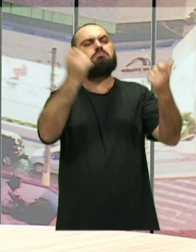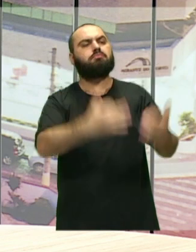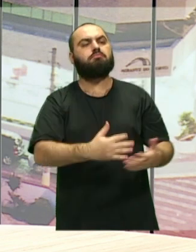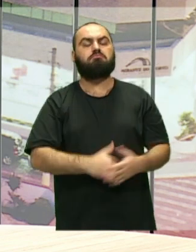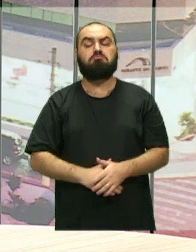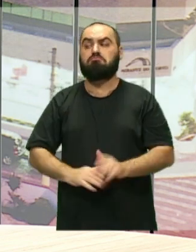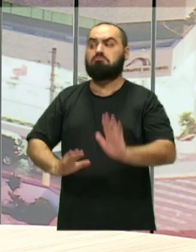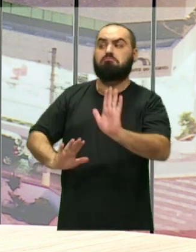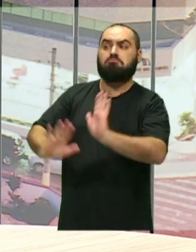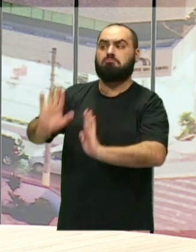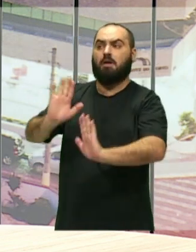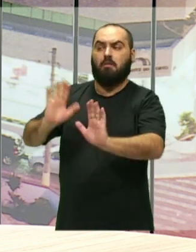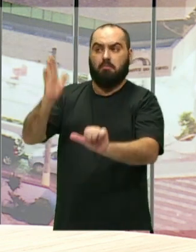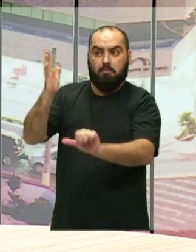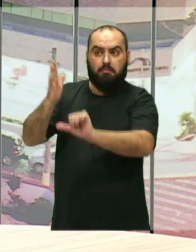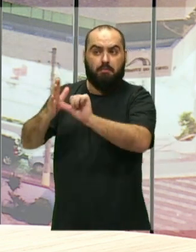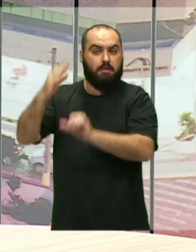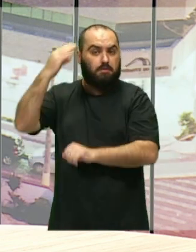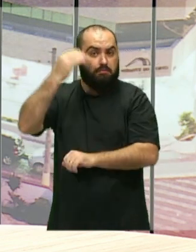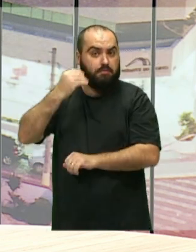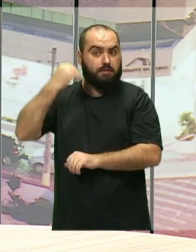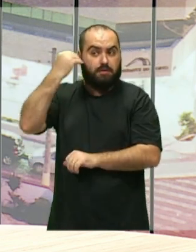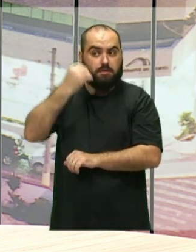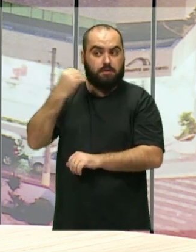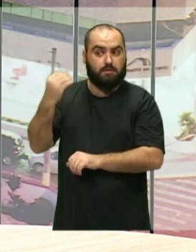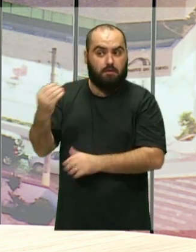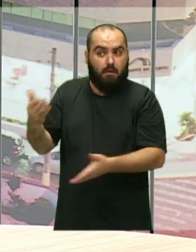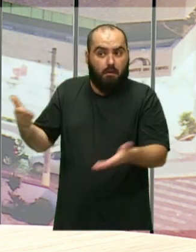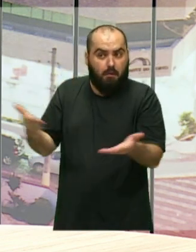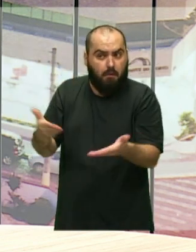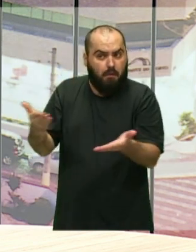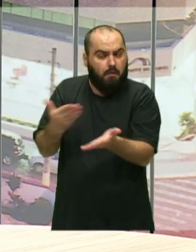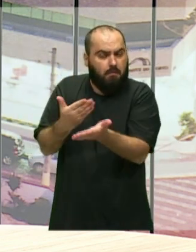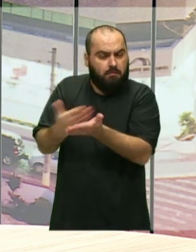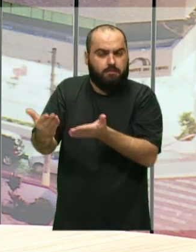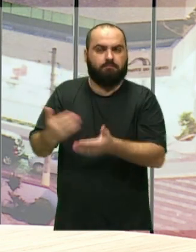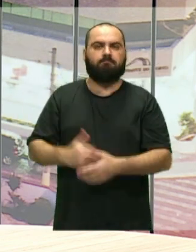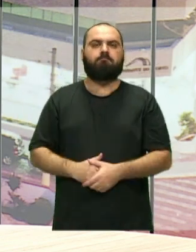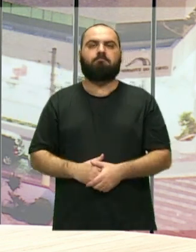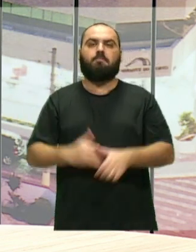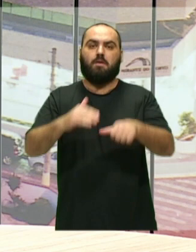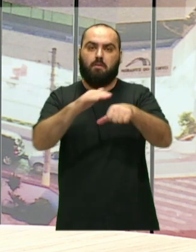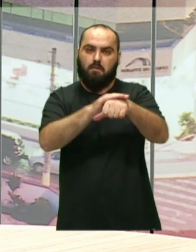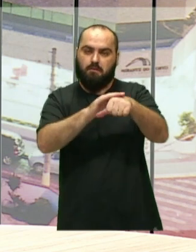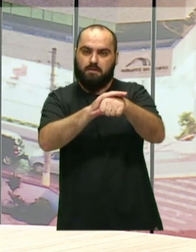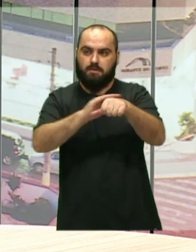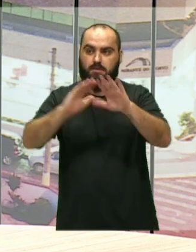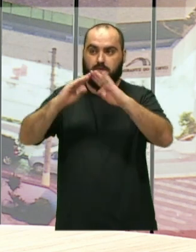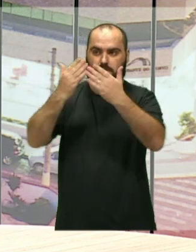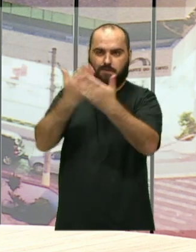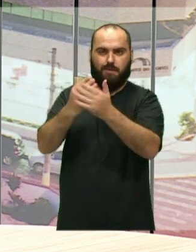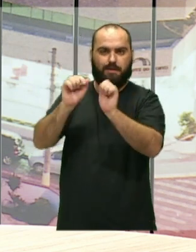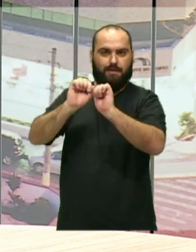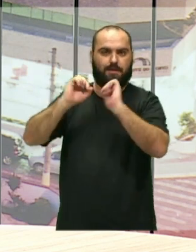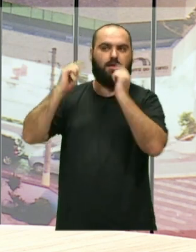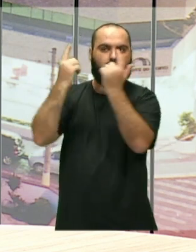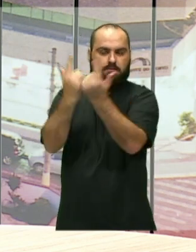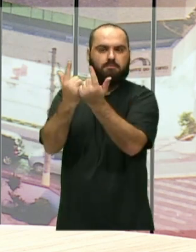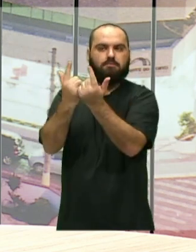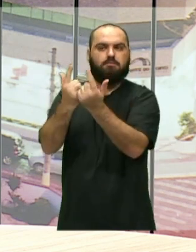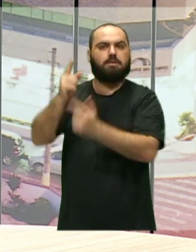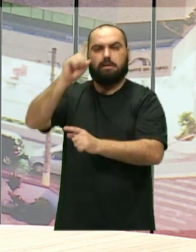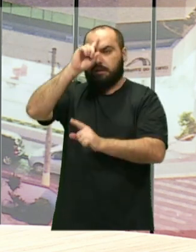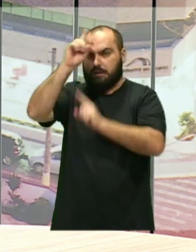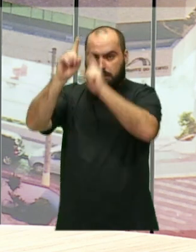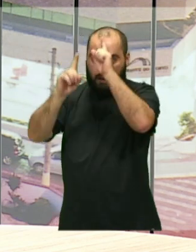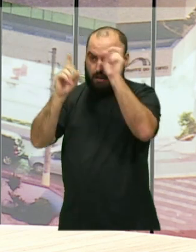muito embrionário né A primeira experiência que a gente tem nesse novo formato em conversas com a equipe do da escola do Legislativo a ideia a